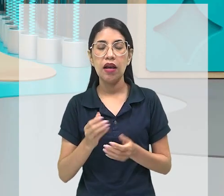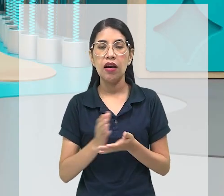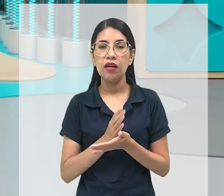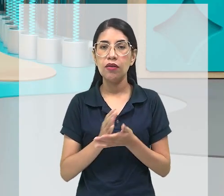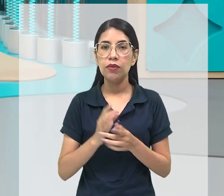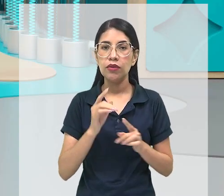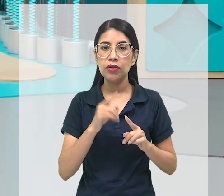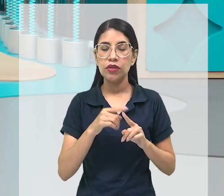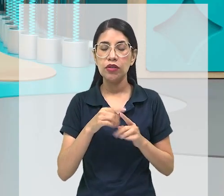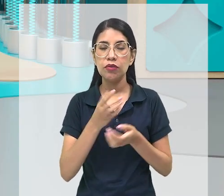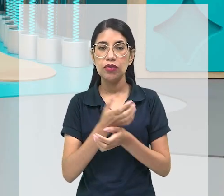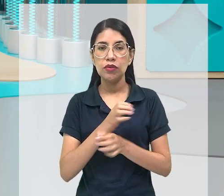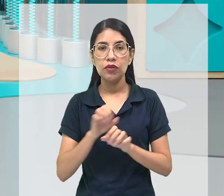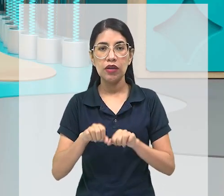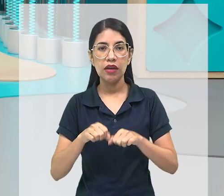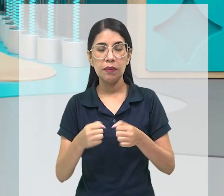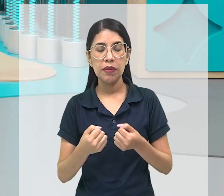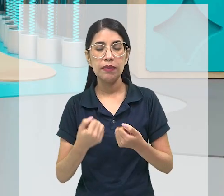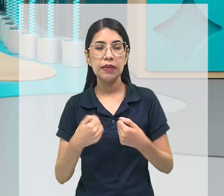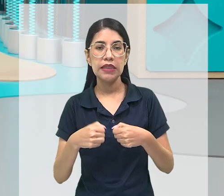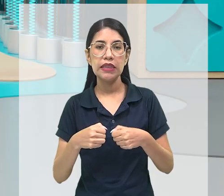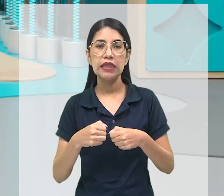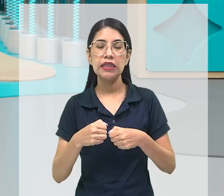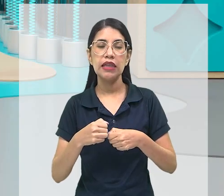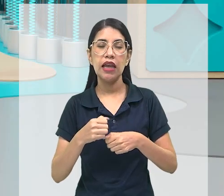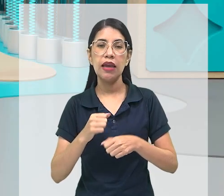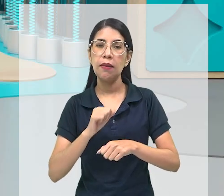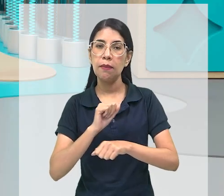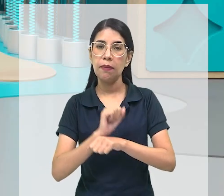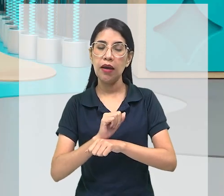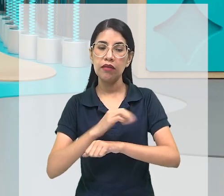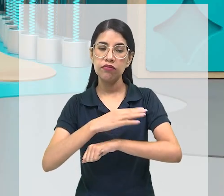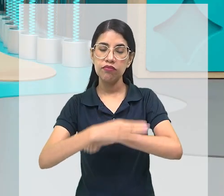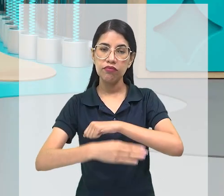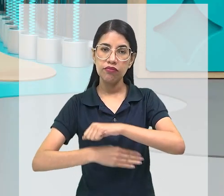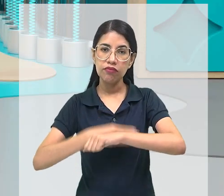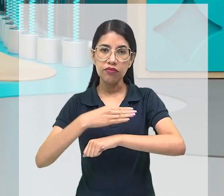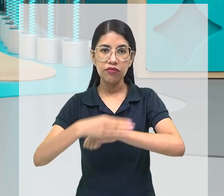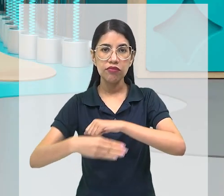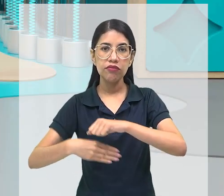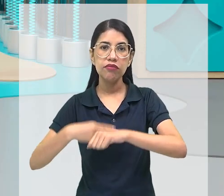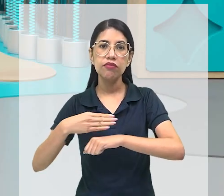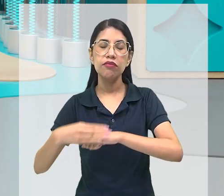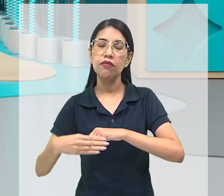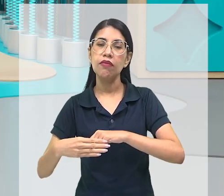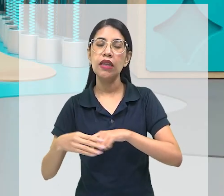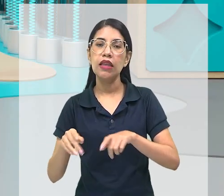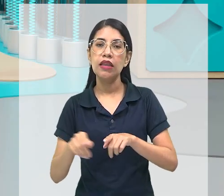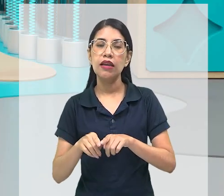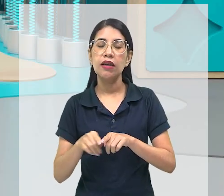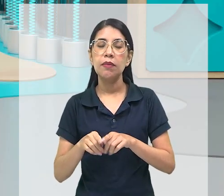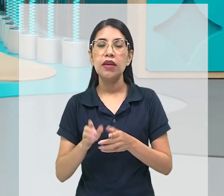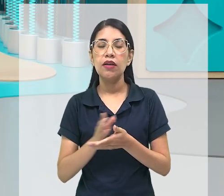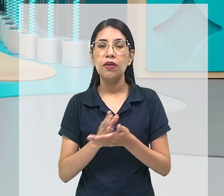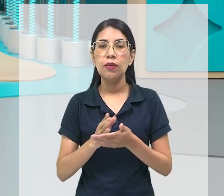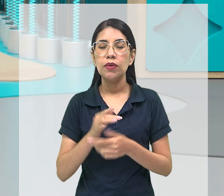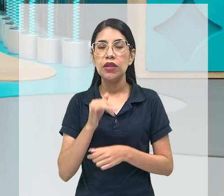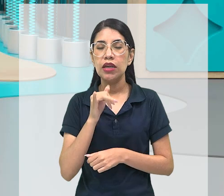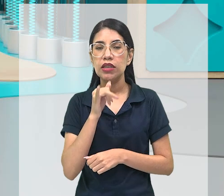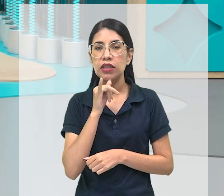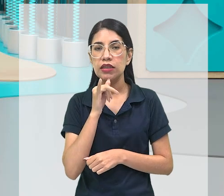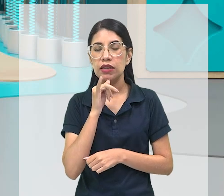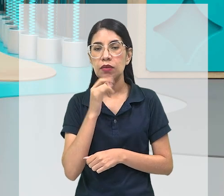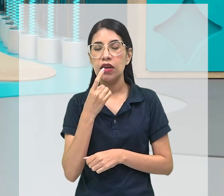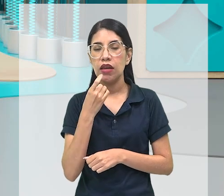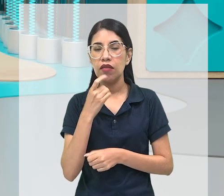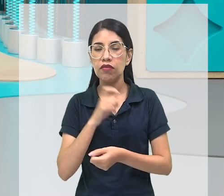fratura, é necessário imobilizar o membro da vítima. Tem hemorragia, é necessário que